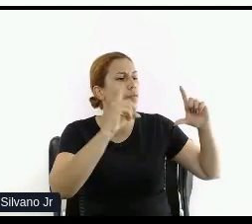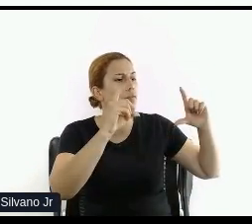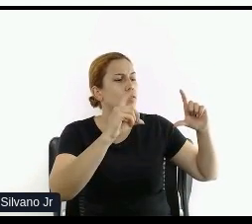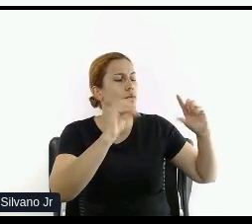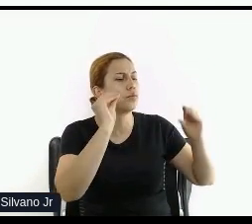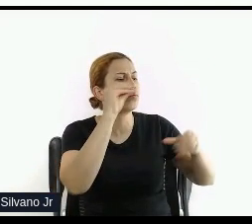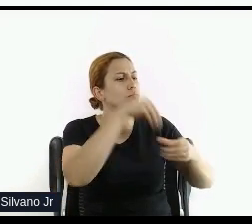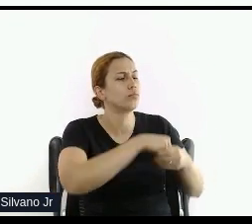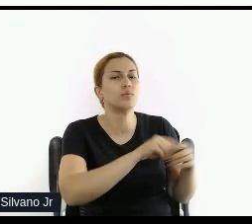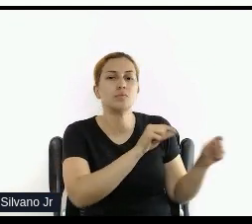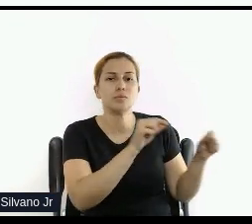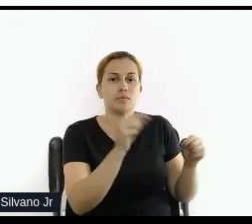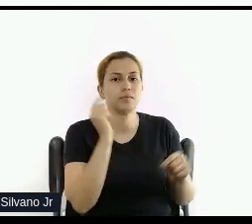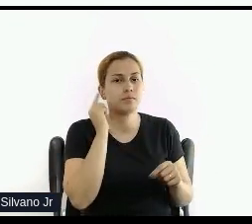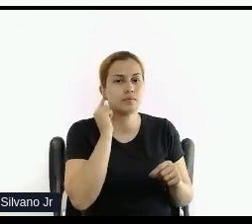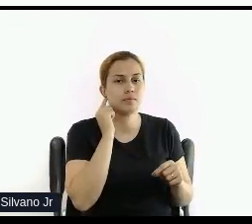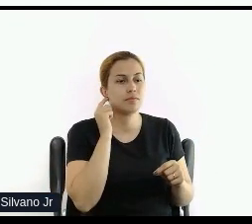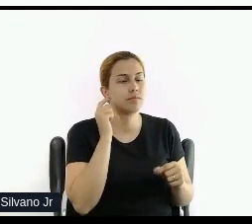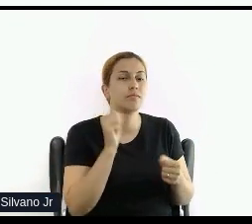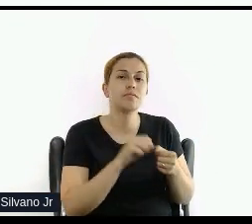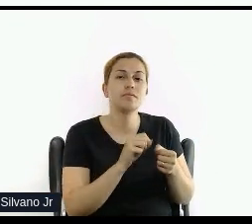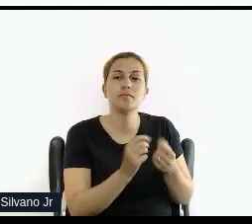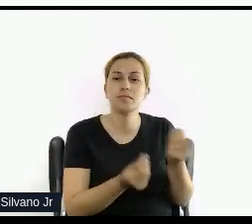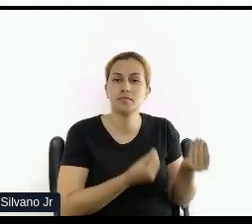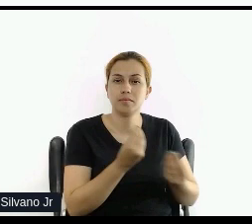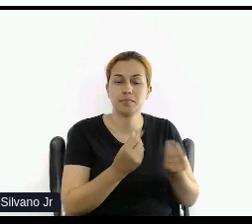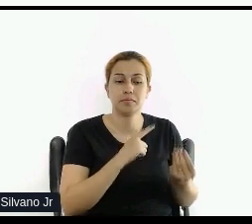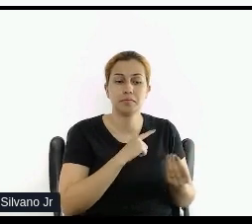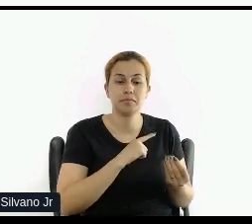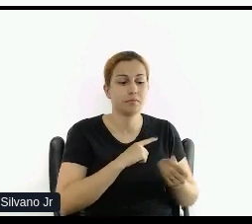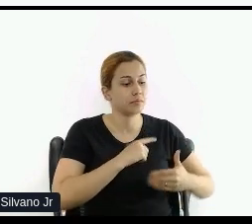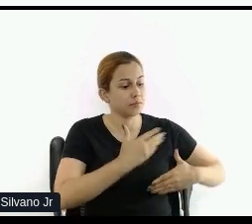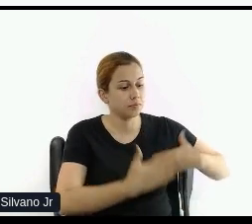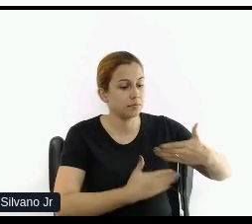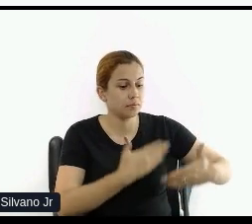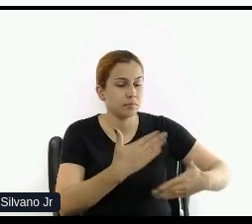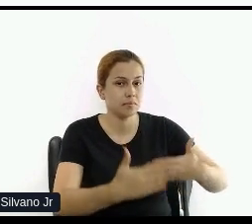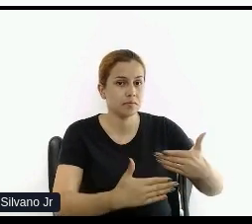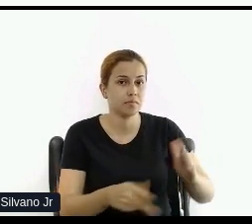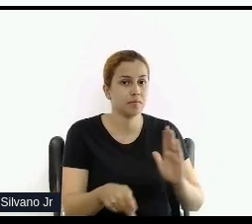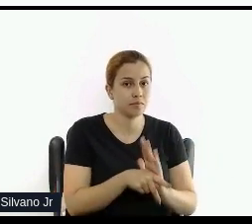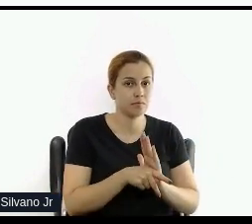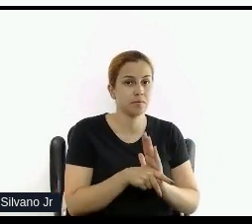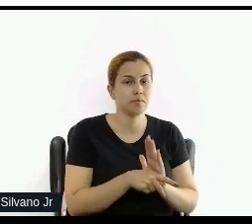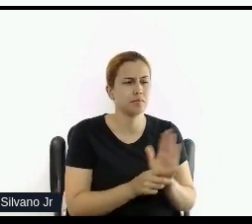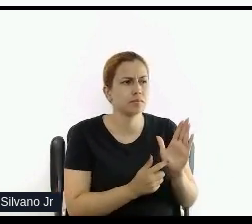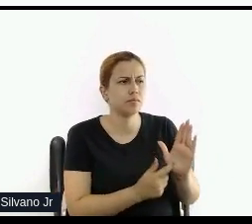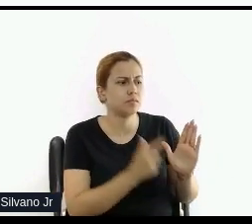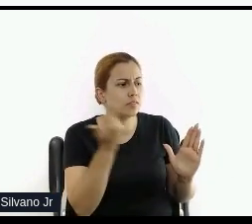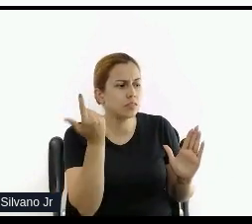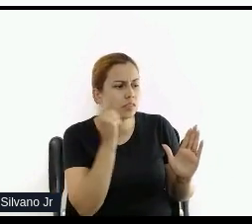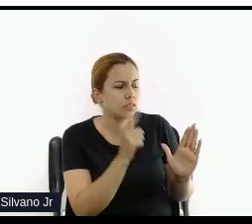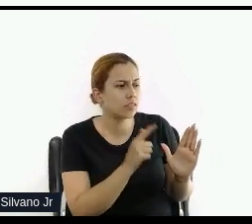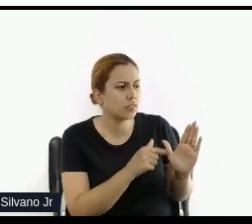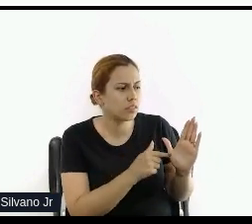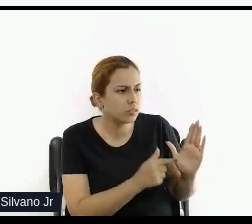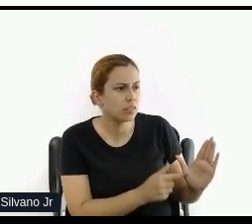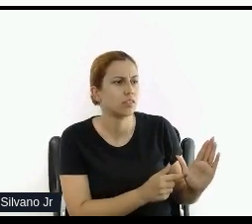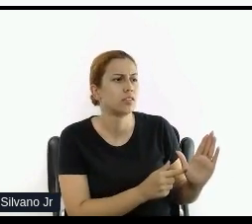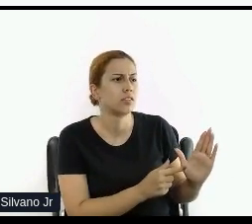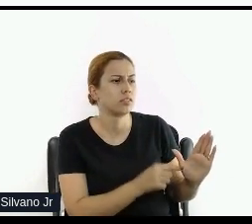é que eu faço isso, pessoal? Existe um método padrão, né, dentro da OpenAI, que vai ser o OpenAI